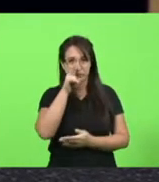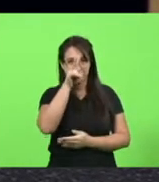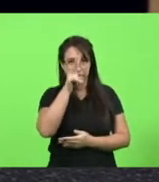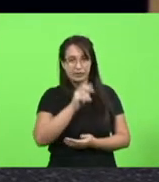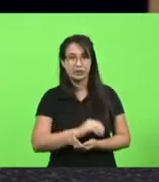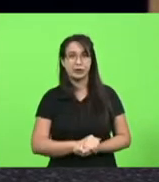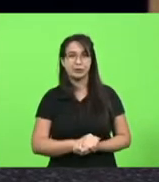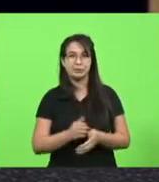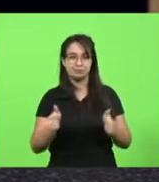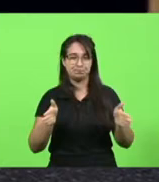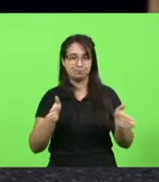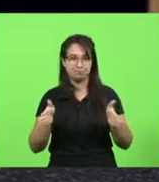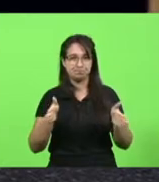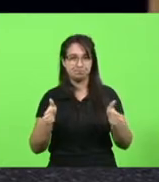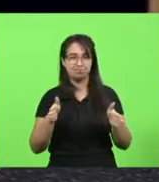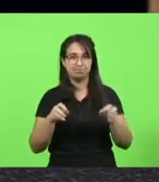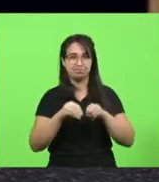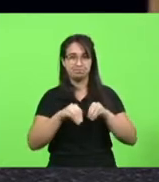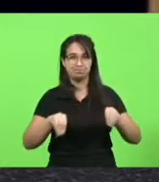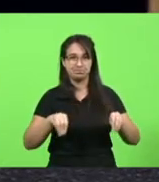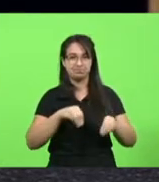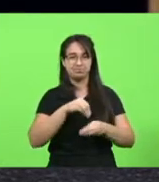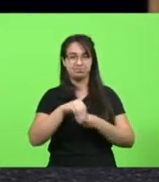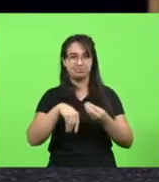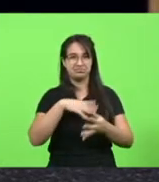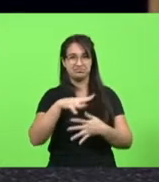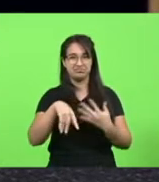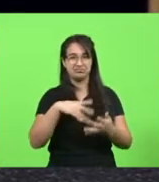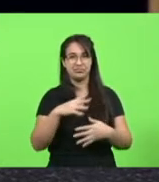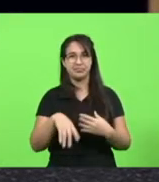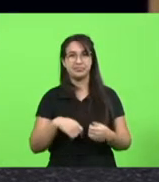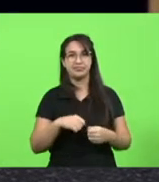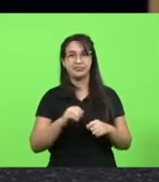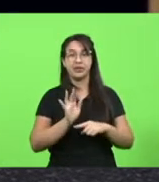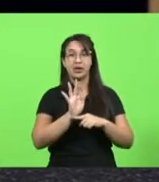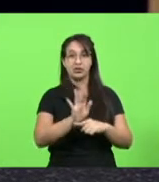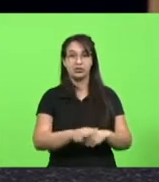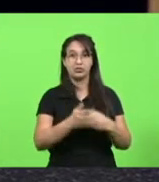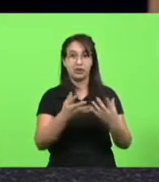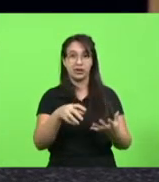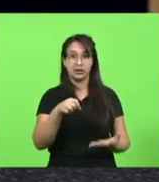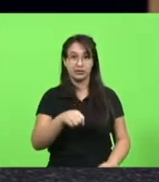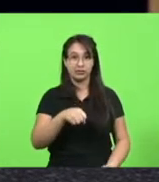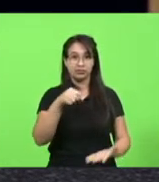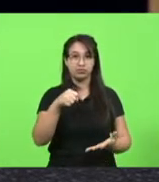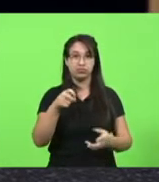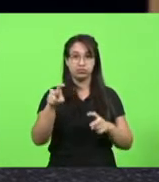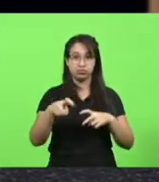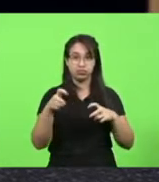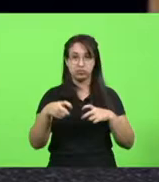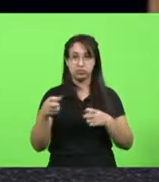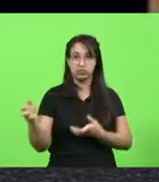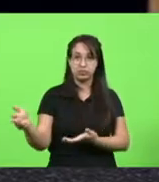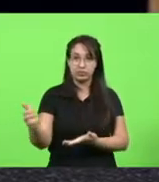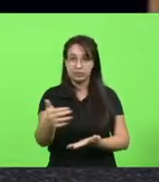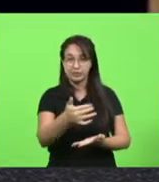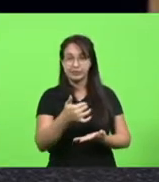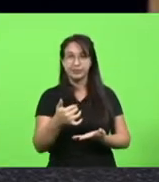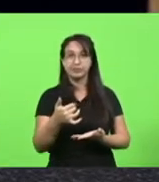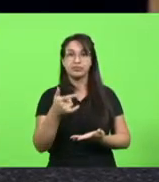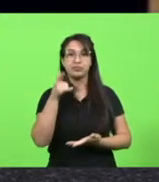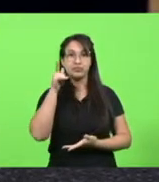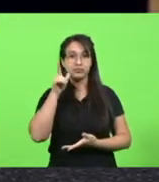de calamidade. Ele cria o benefício Garantia Safra, que visa conceder automaticamente a todos